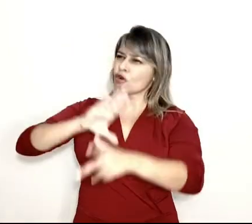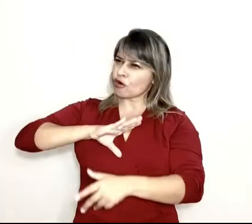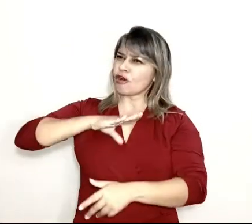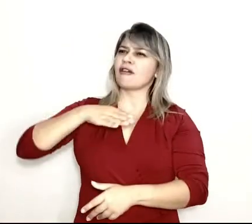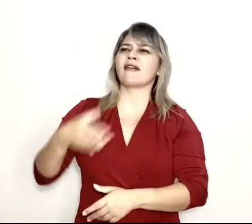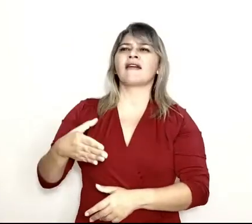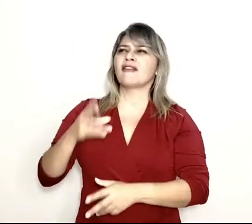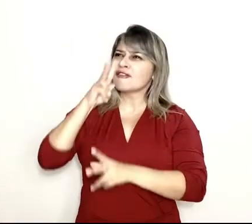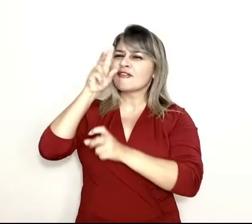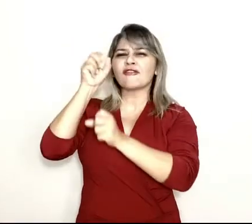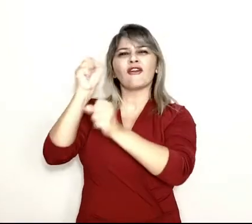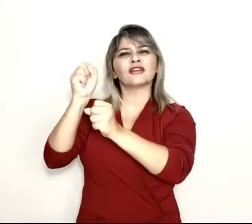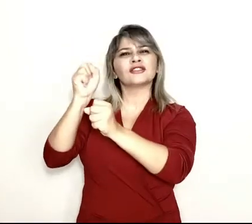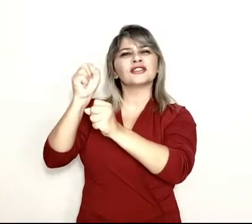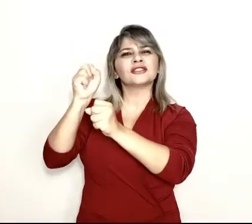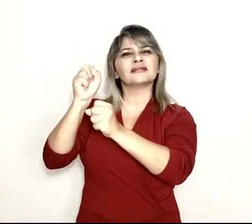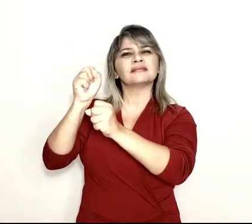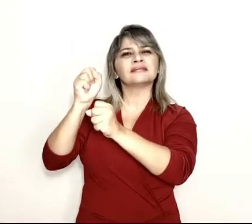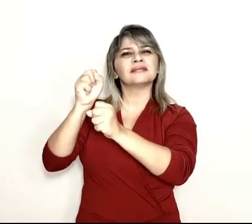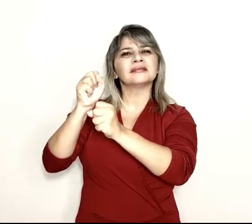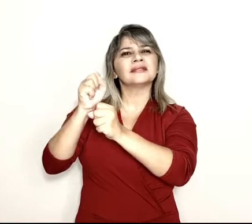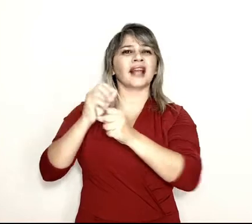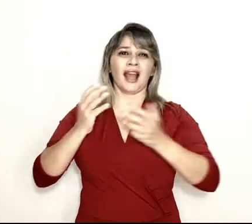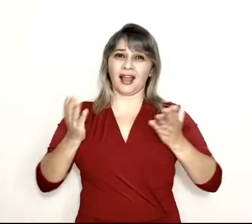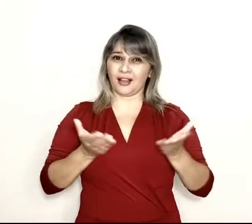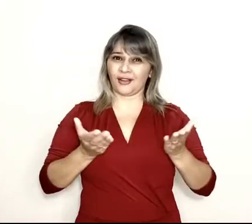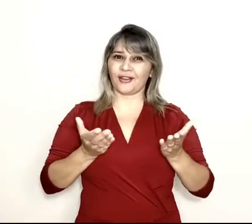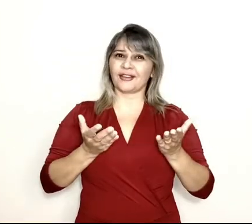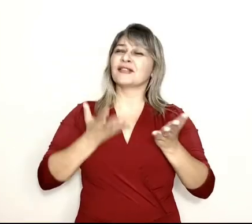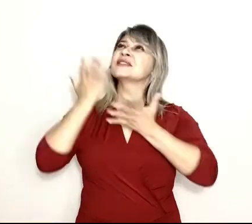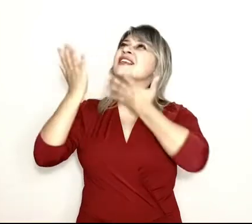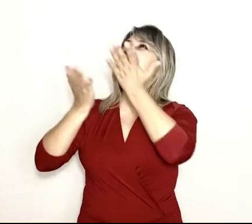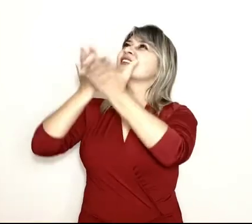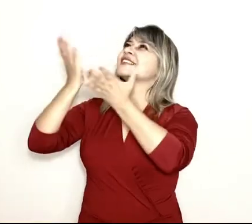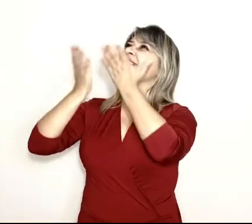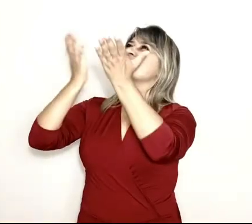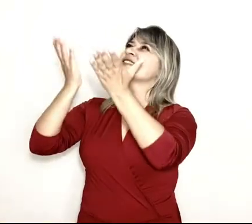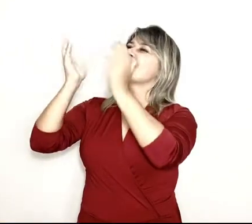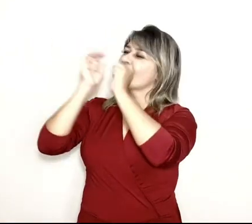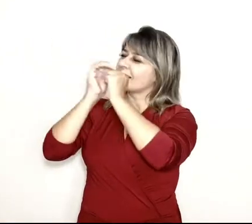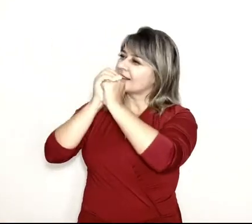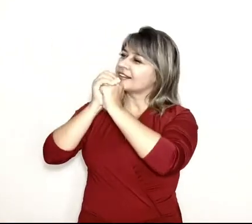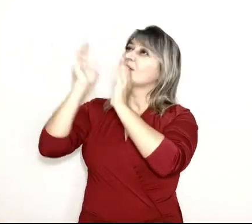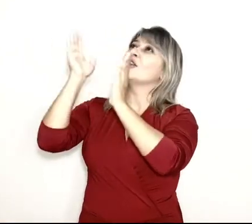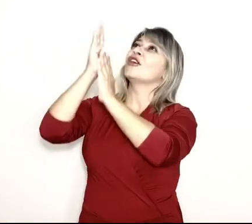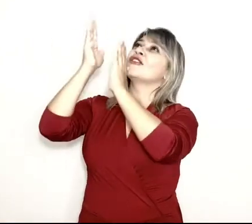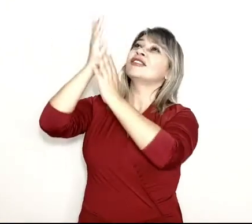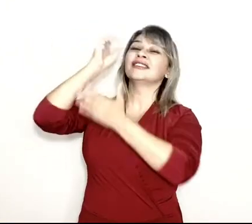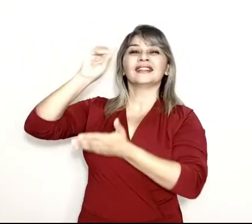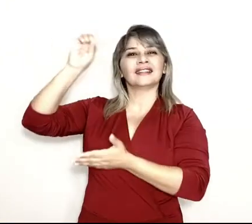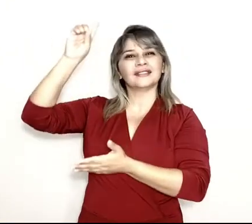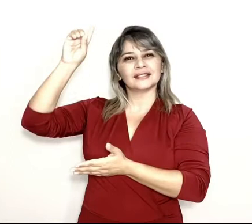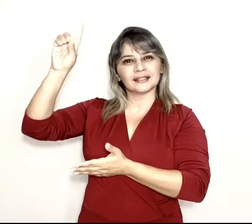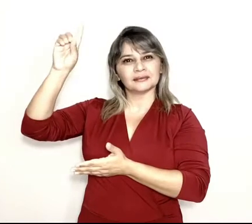de fato te dar nada, pois tudo vem de ti, e nós somente